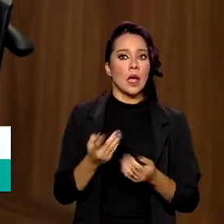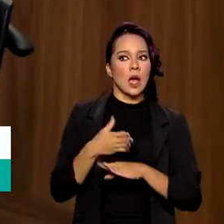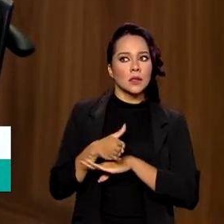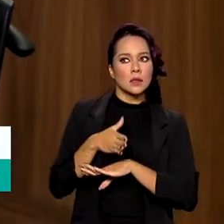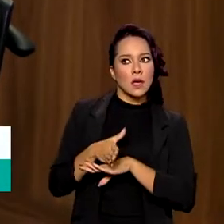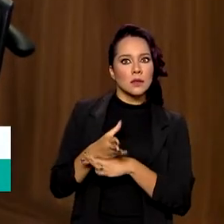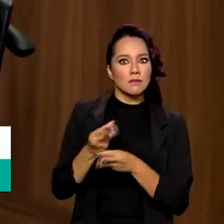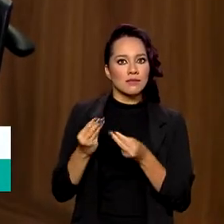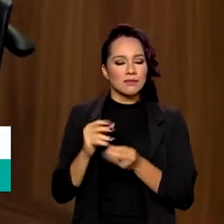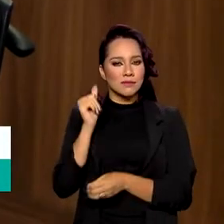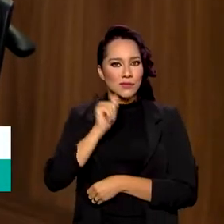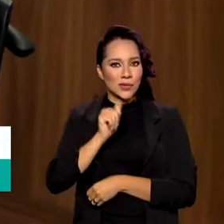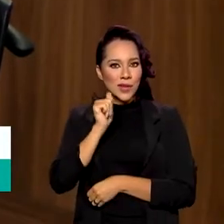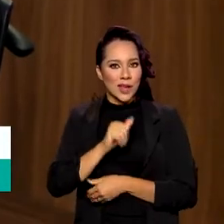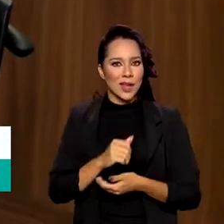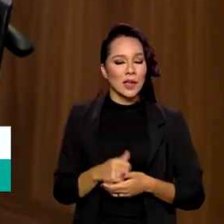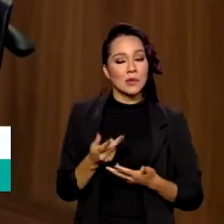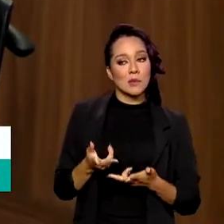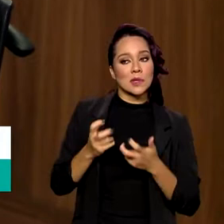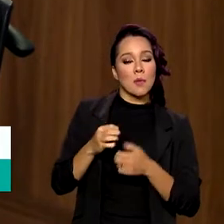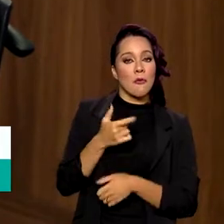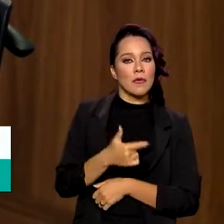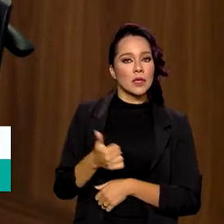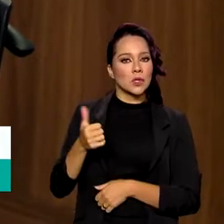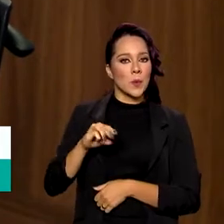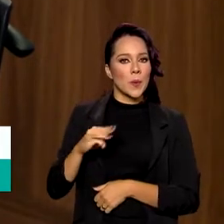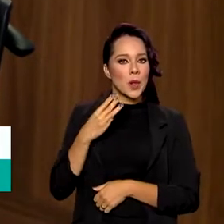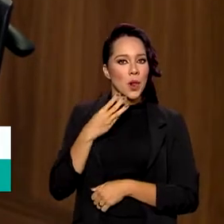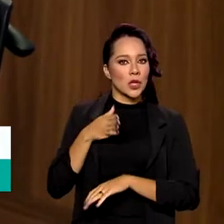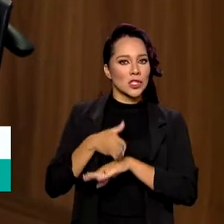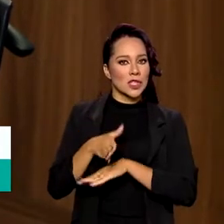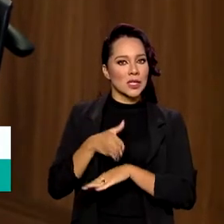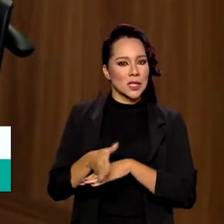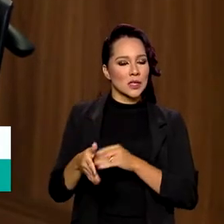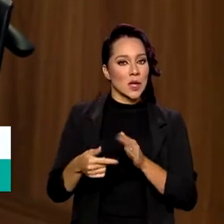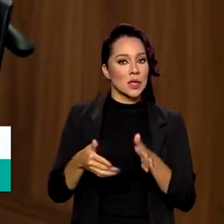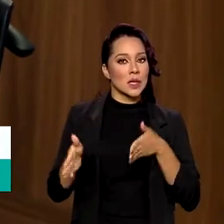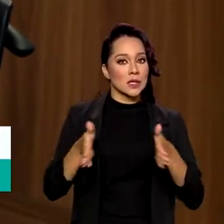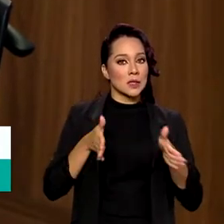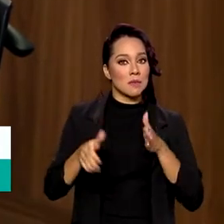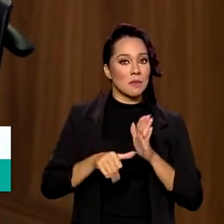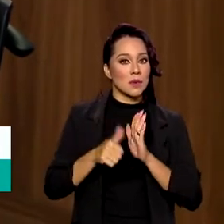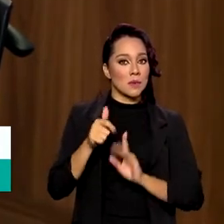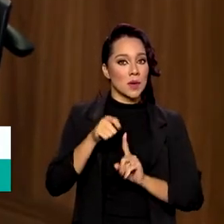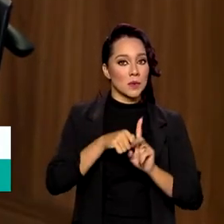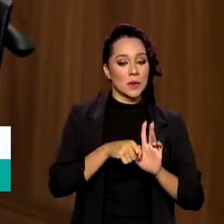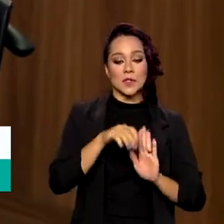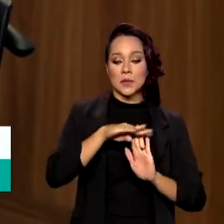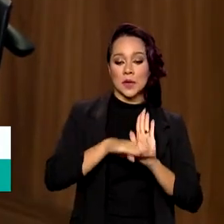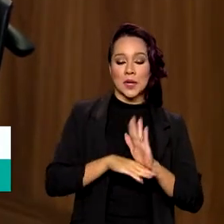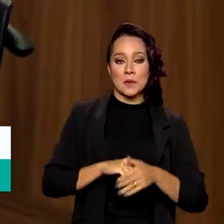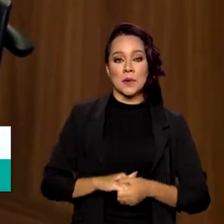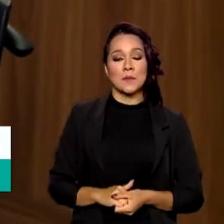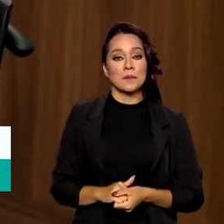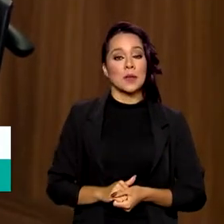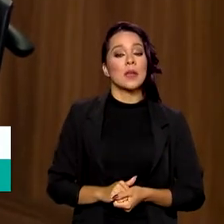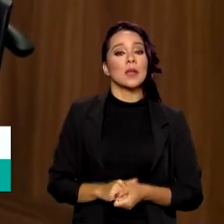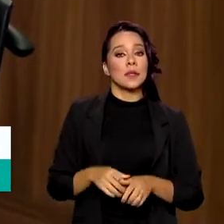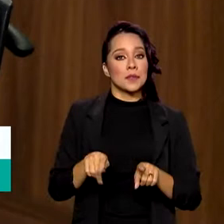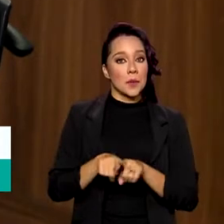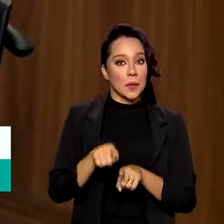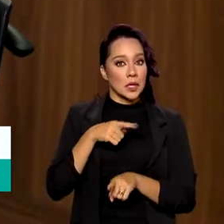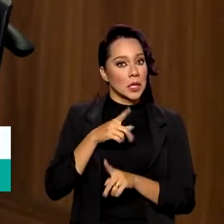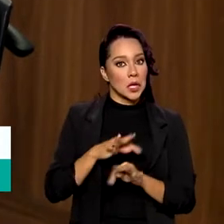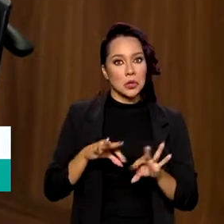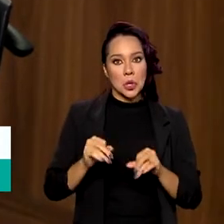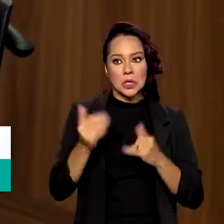acessado pelas mulheres a gente viu que 21 milhões de acesso durante esse primeiro mês de programa ali dentro ela